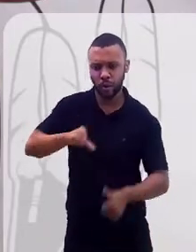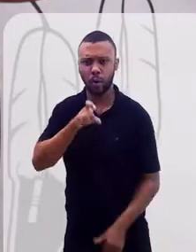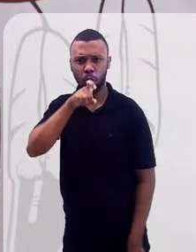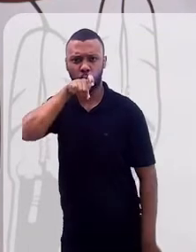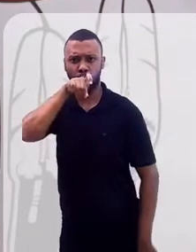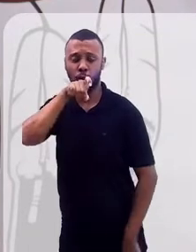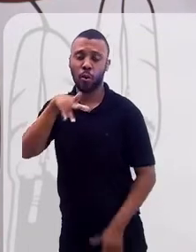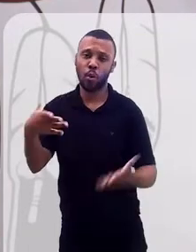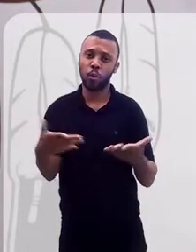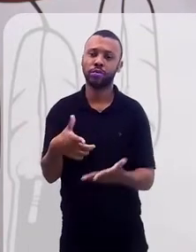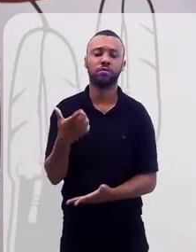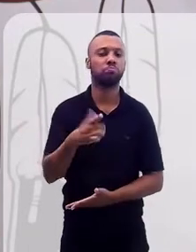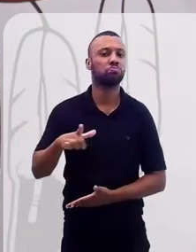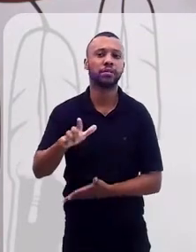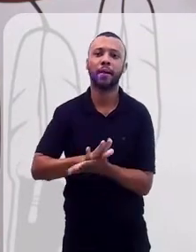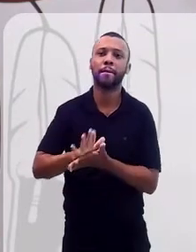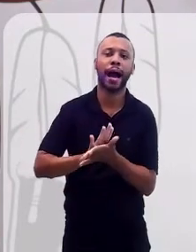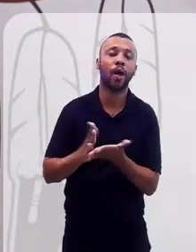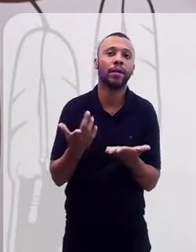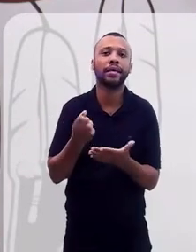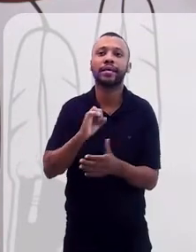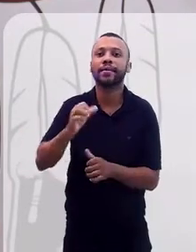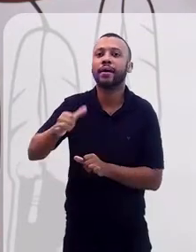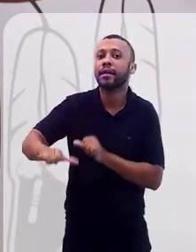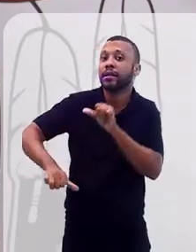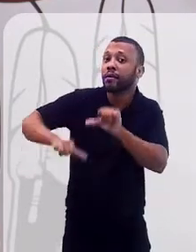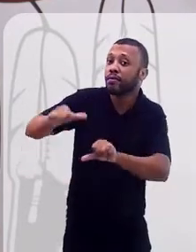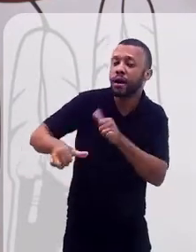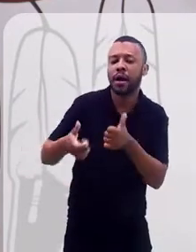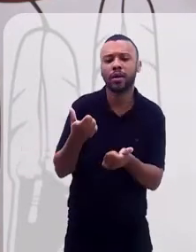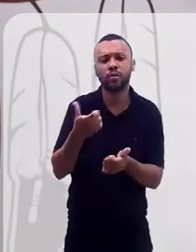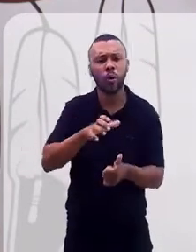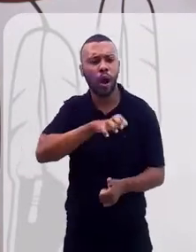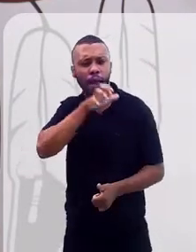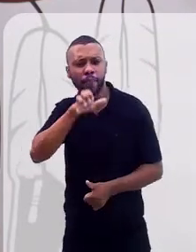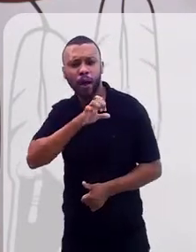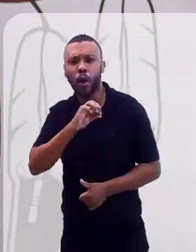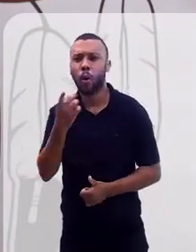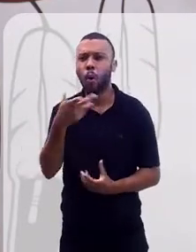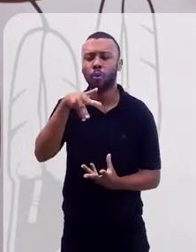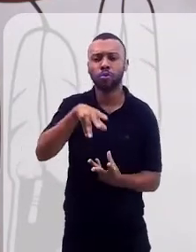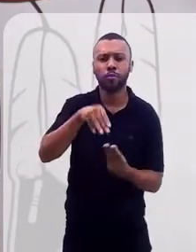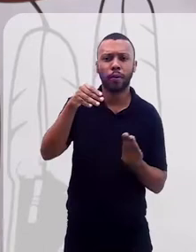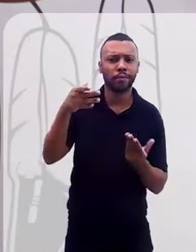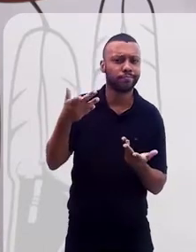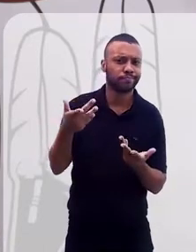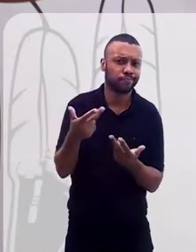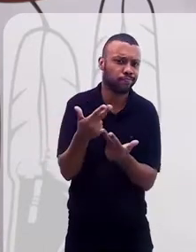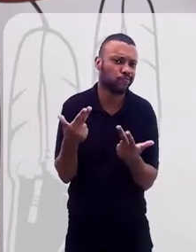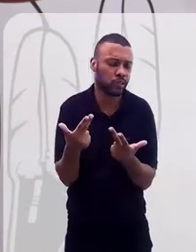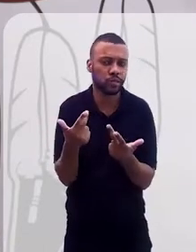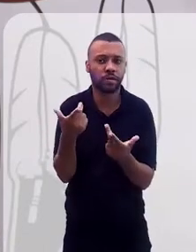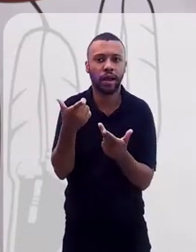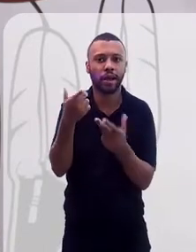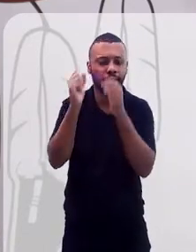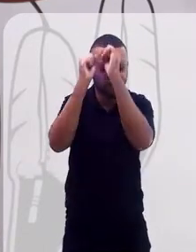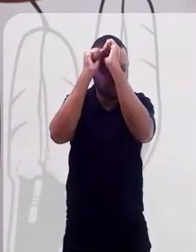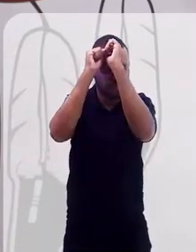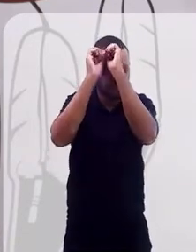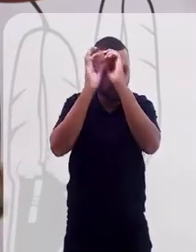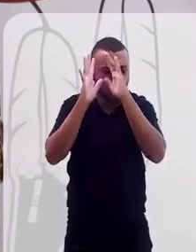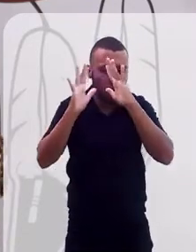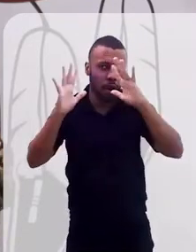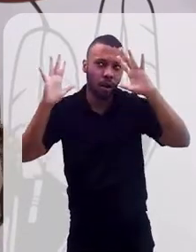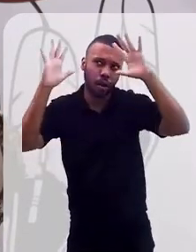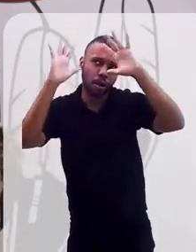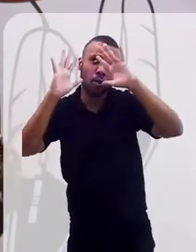tem mais, né? Então, hoje, se eles vão se transformar num animal ou em alguma outra entidade, isso vai